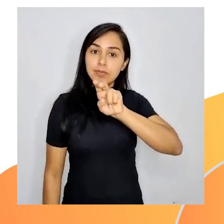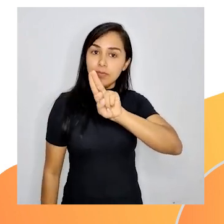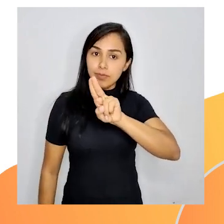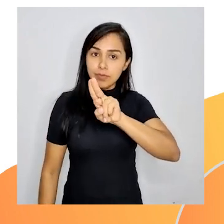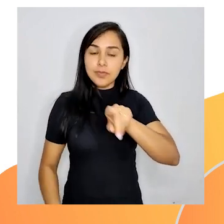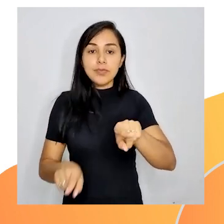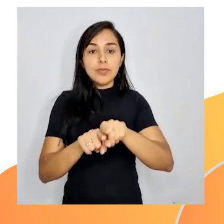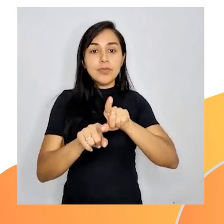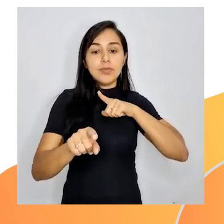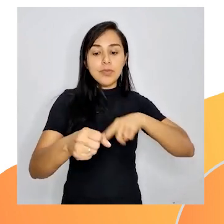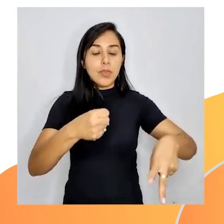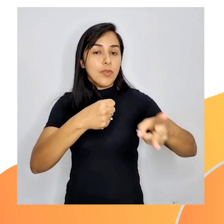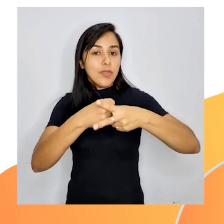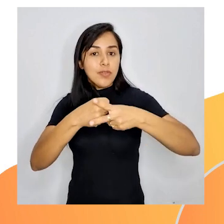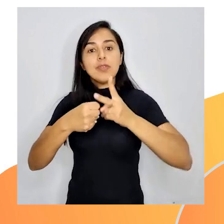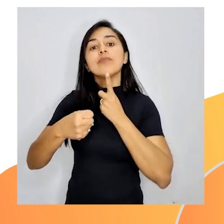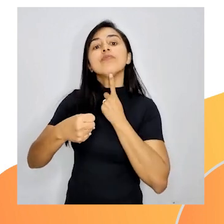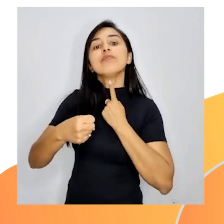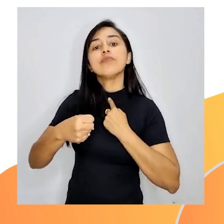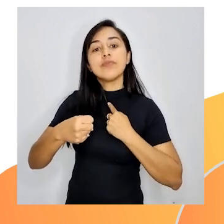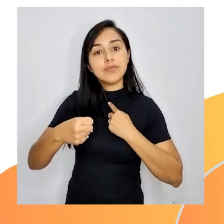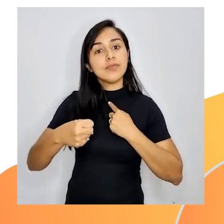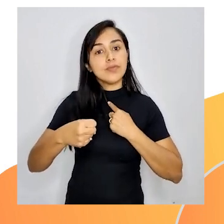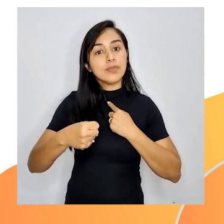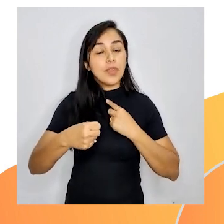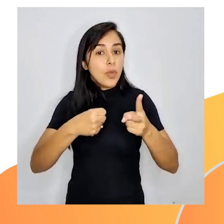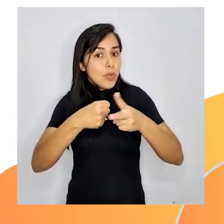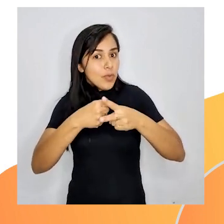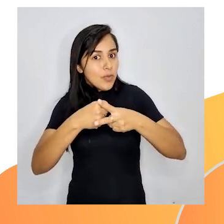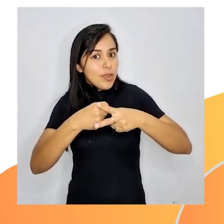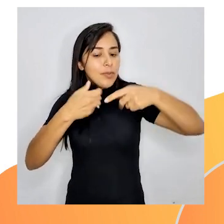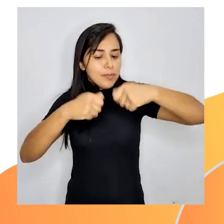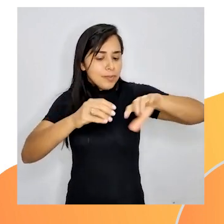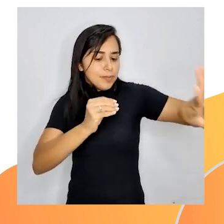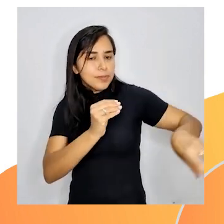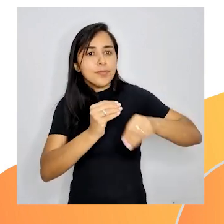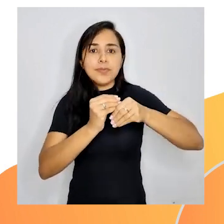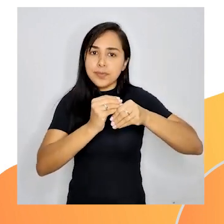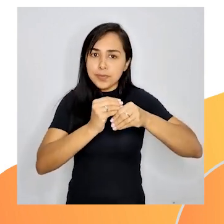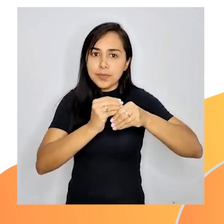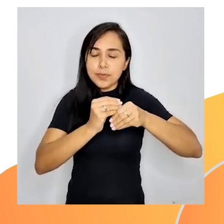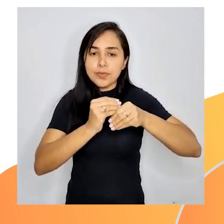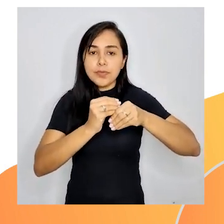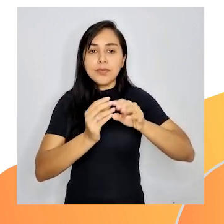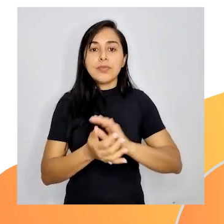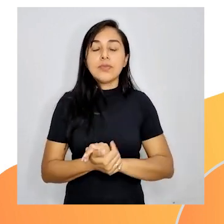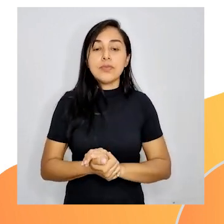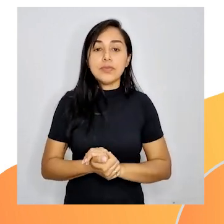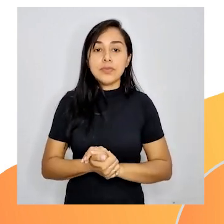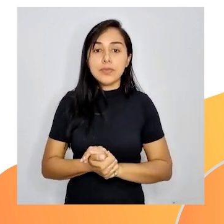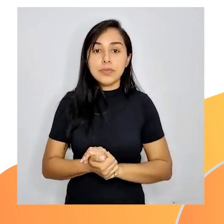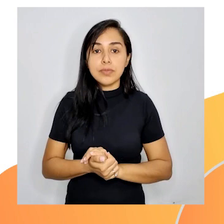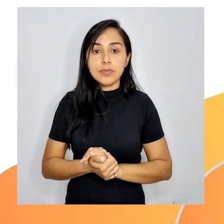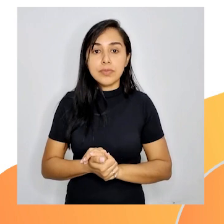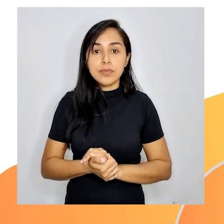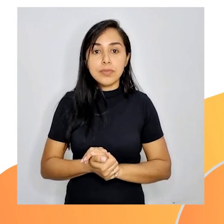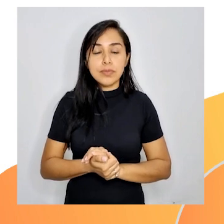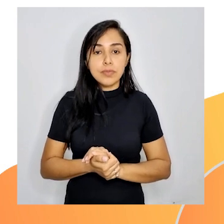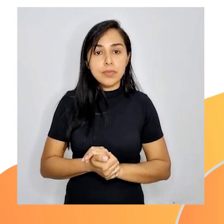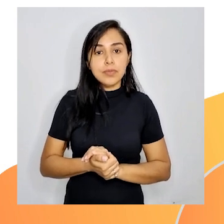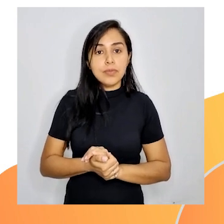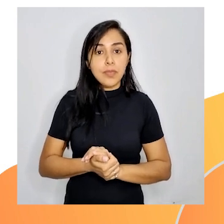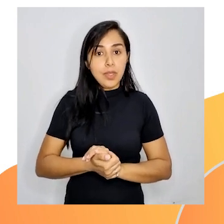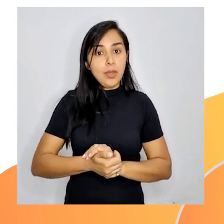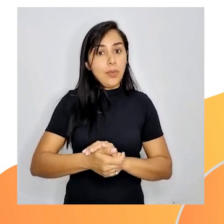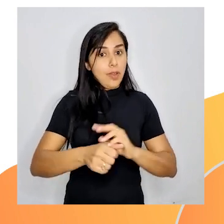verbo desejo. Esse verbo desejo está precisando de um complemento. E o complemento verbal é chamado de quê,